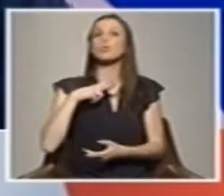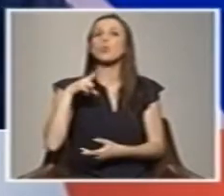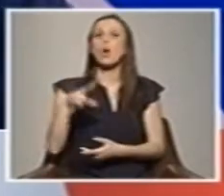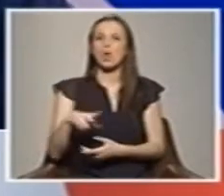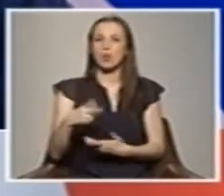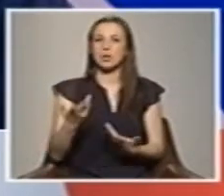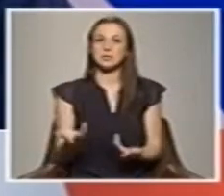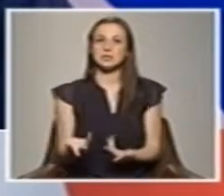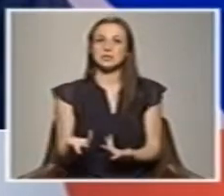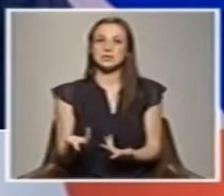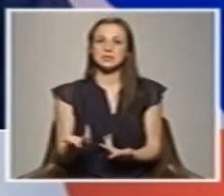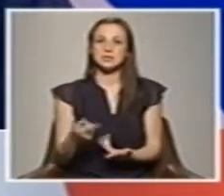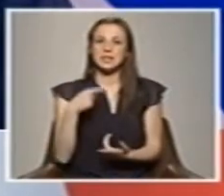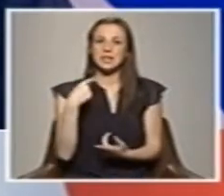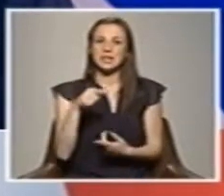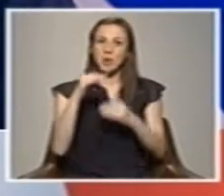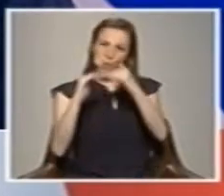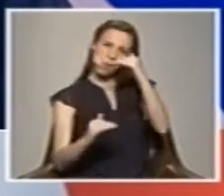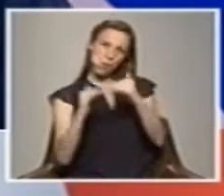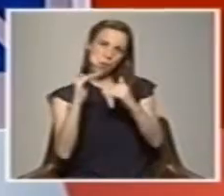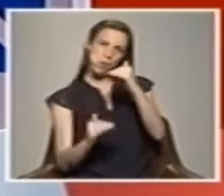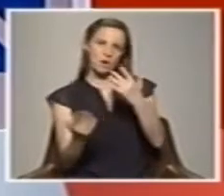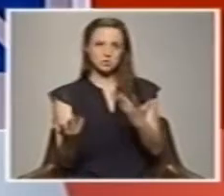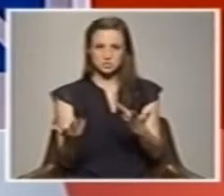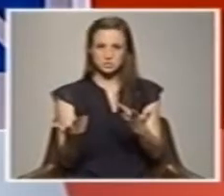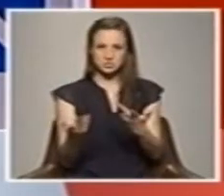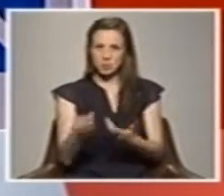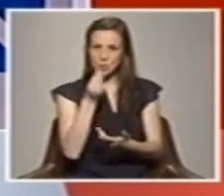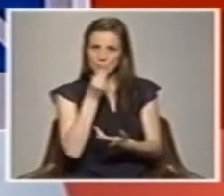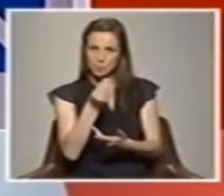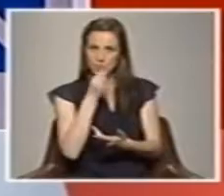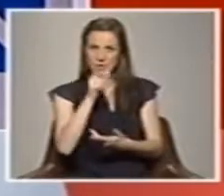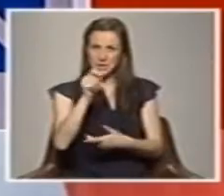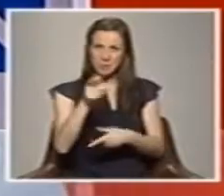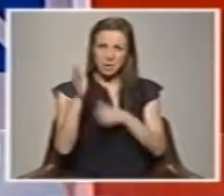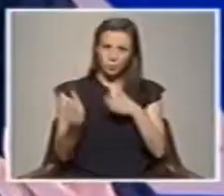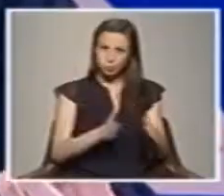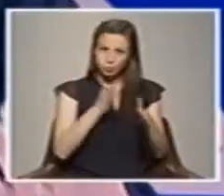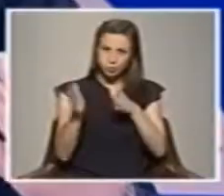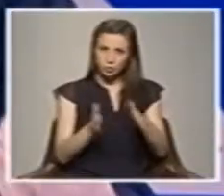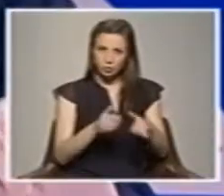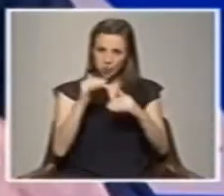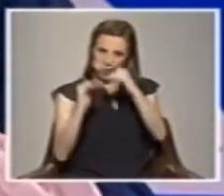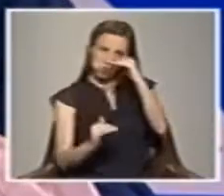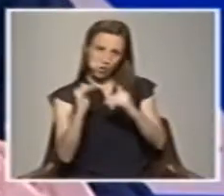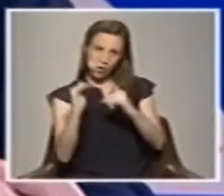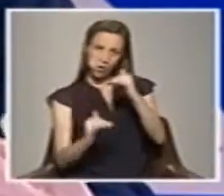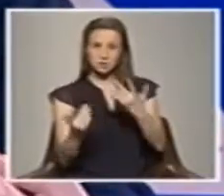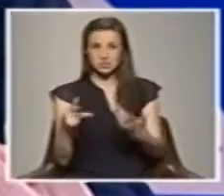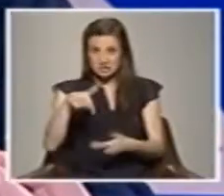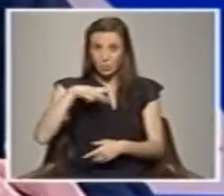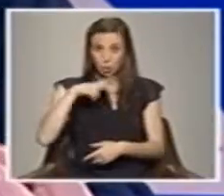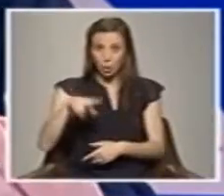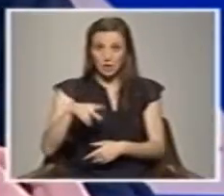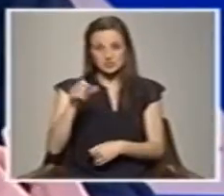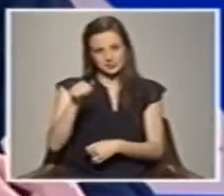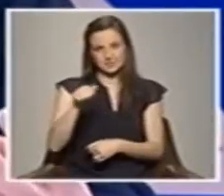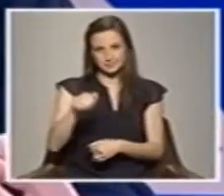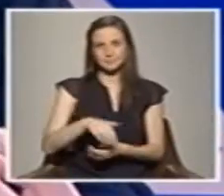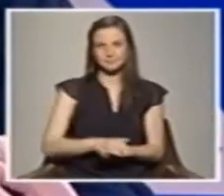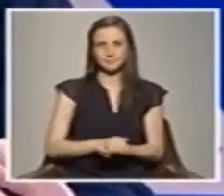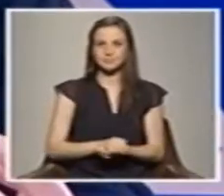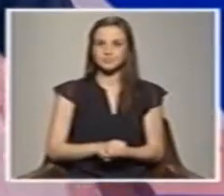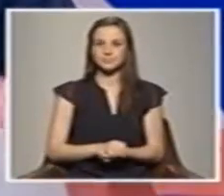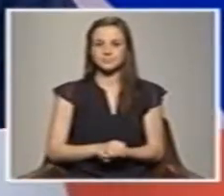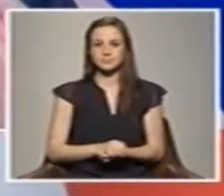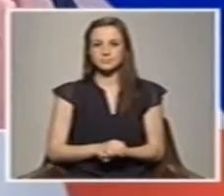tem um desequilíbrio no consumo, desequilíbrio da prática. No consumo e na produção. Sim. Ou seja, no caso de Portugal. Portanto, nós, mais uma